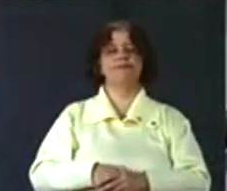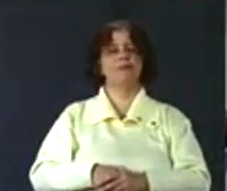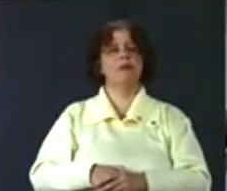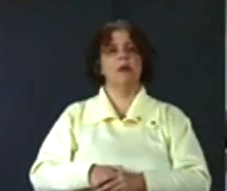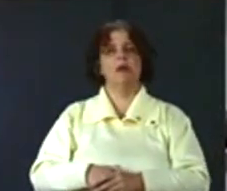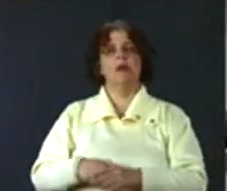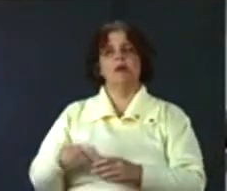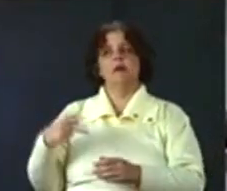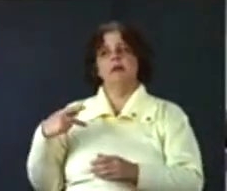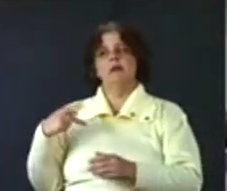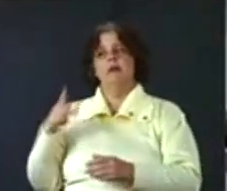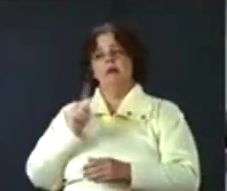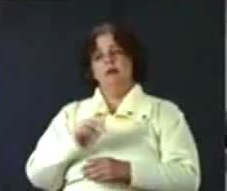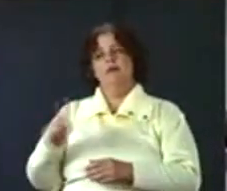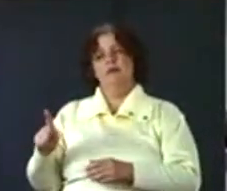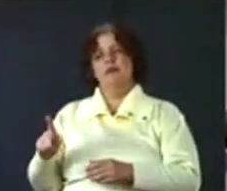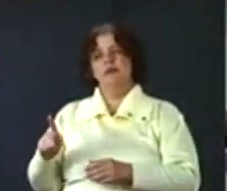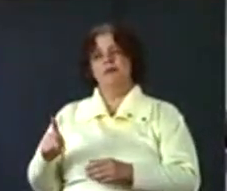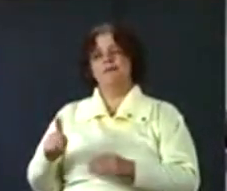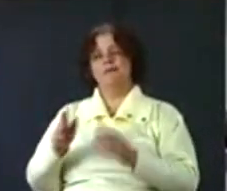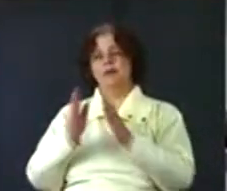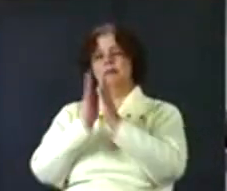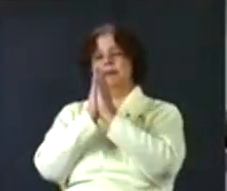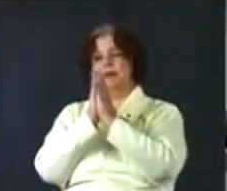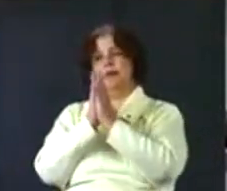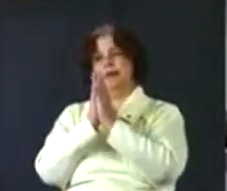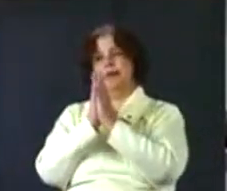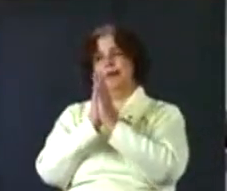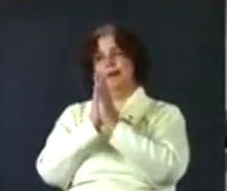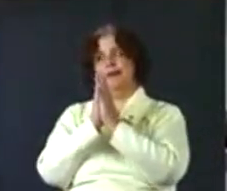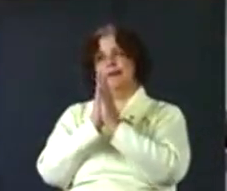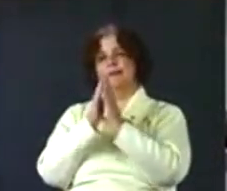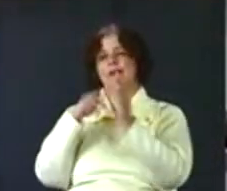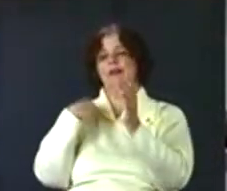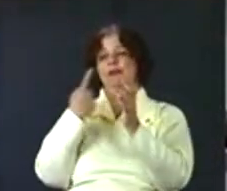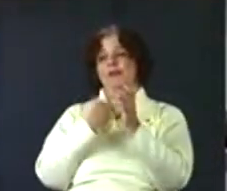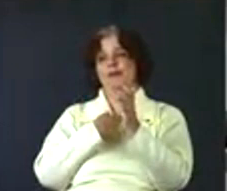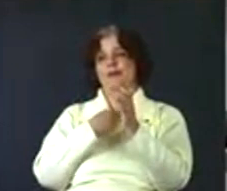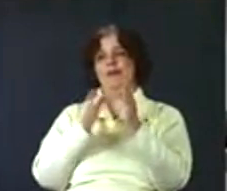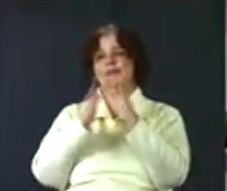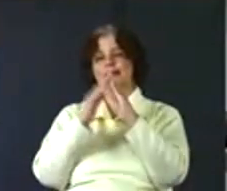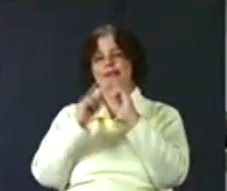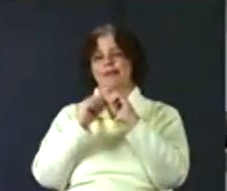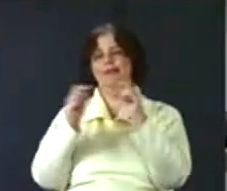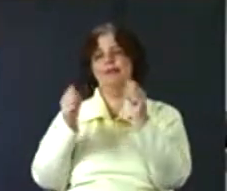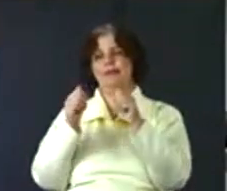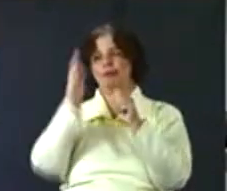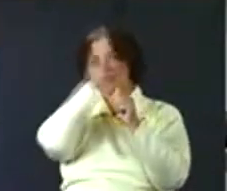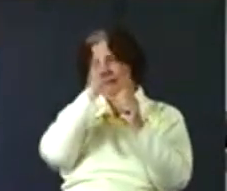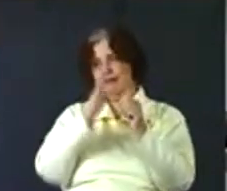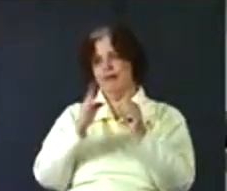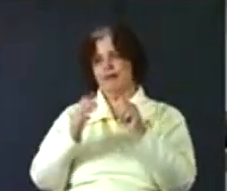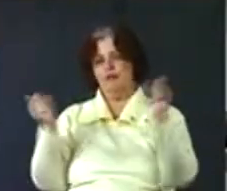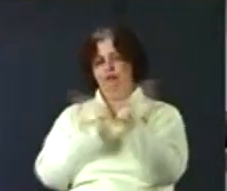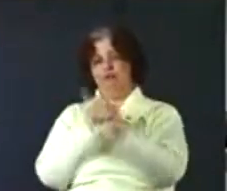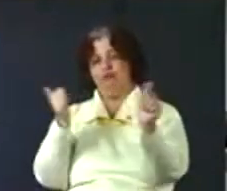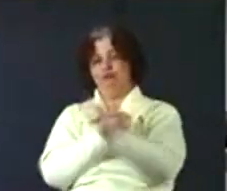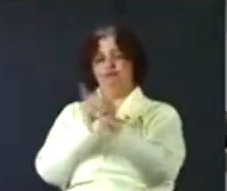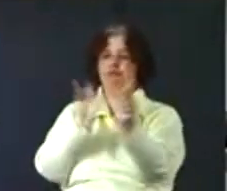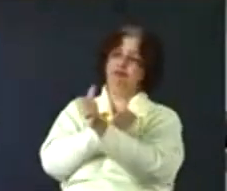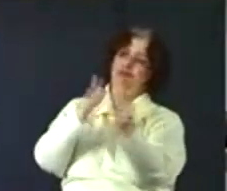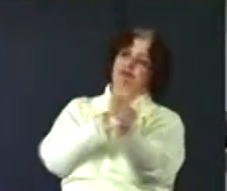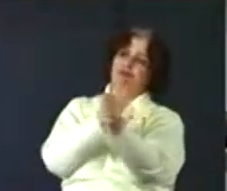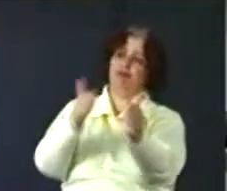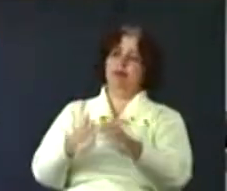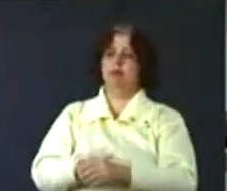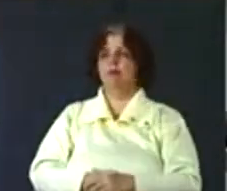mandar perseguição para a igreja no Brasil, para ver se a igreja acorda, para ver se a igreja se desperta, porque